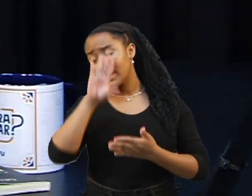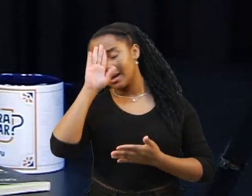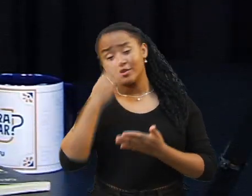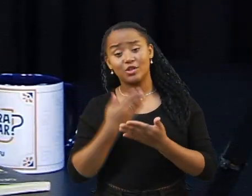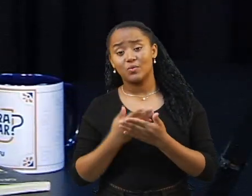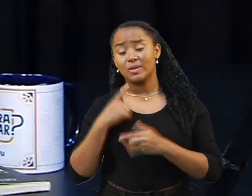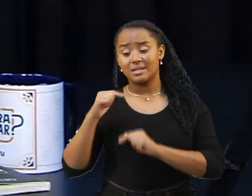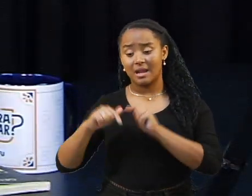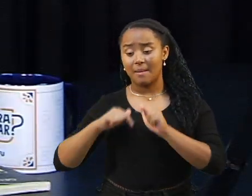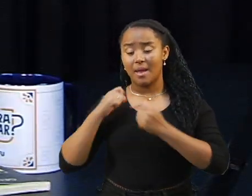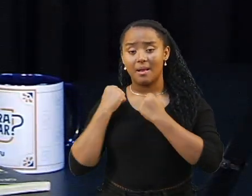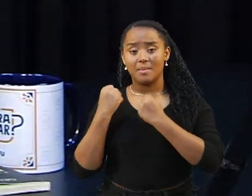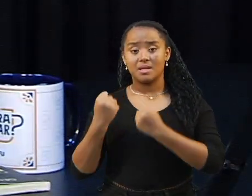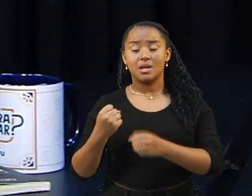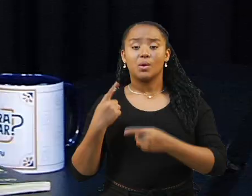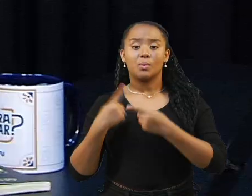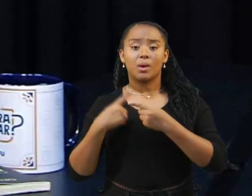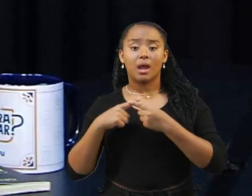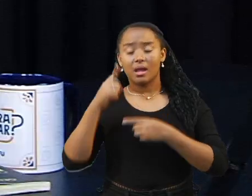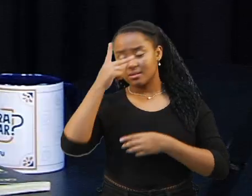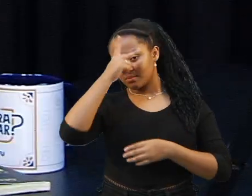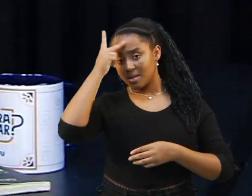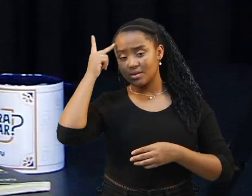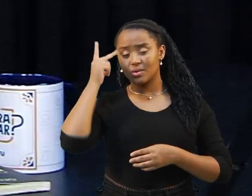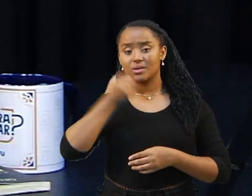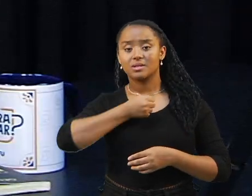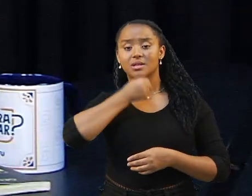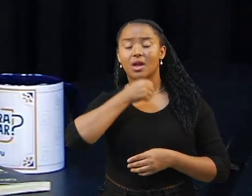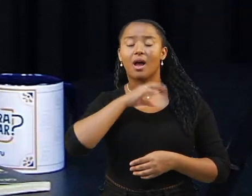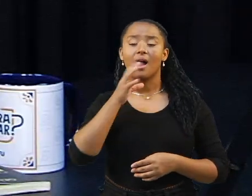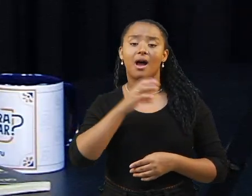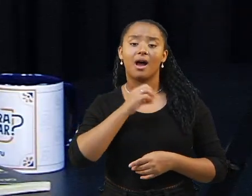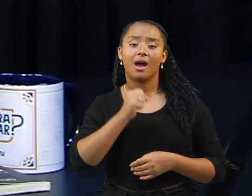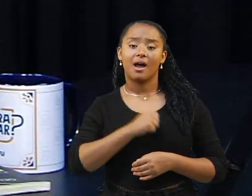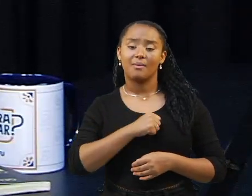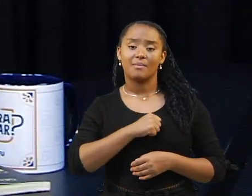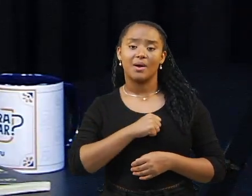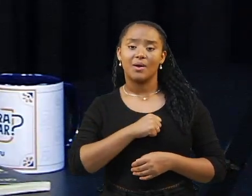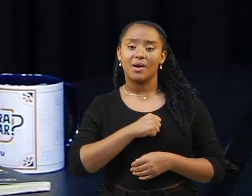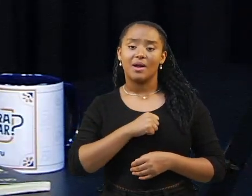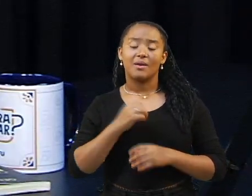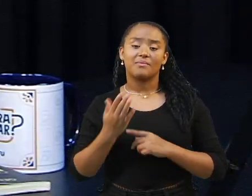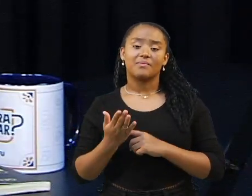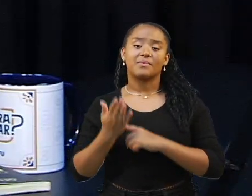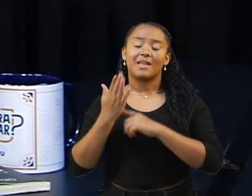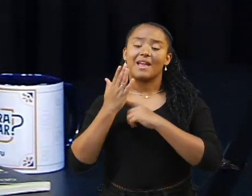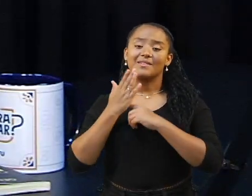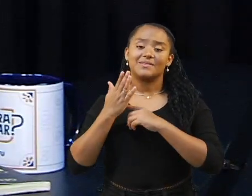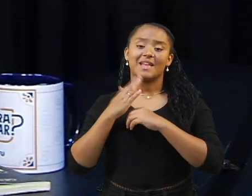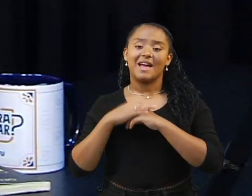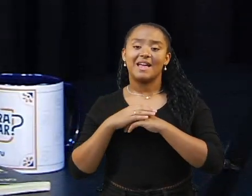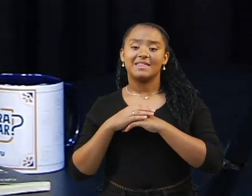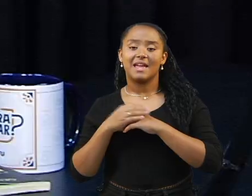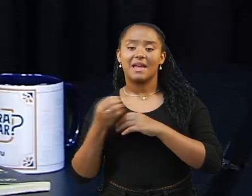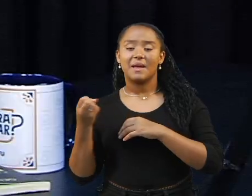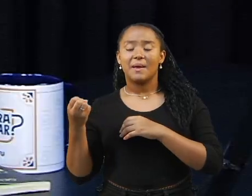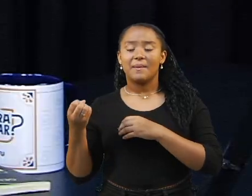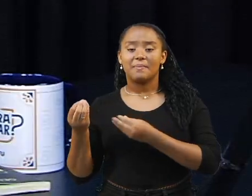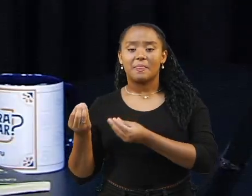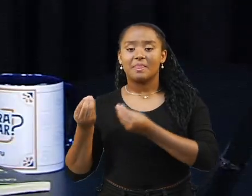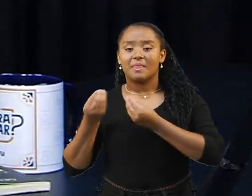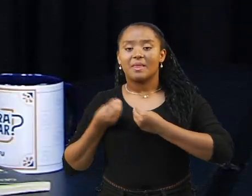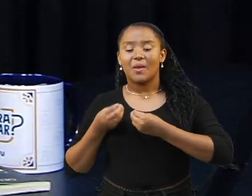pesado. Até porque as pessoas idosas adoram agradar a gente. A gente engorda com